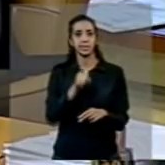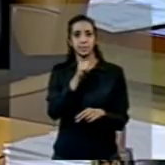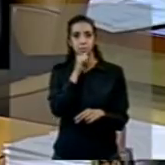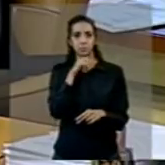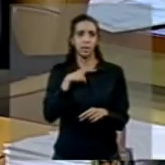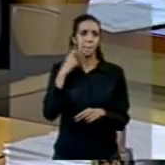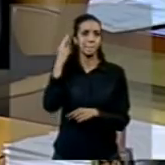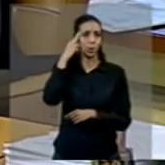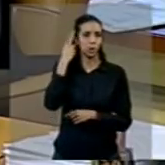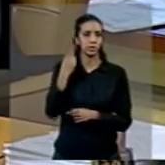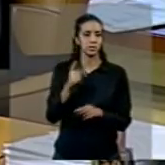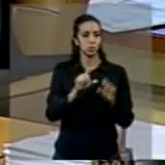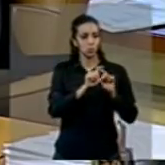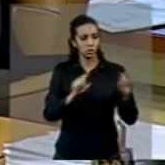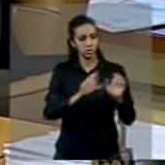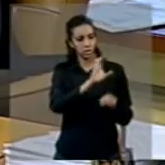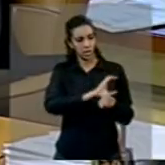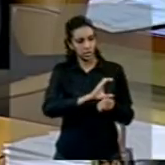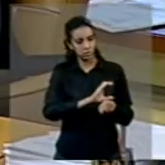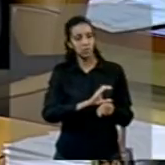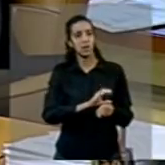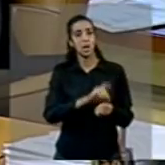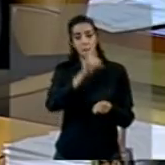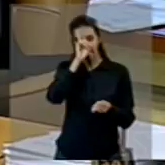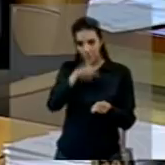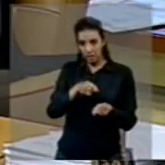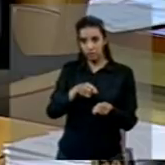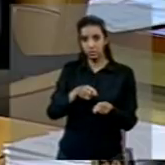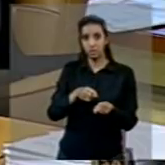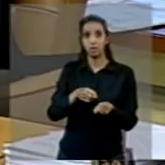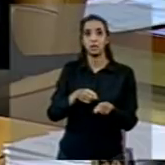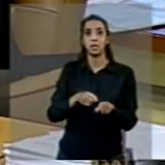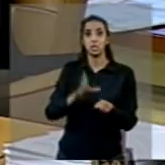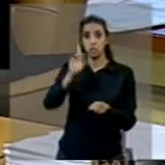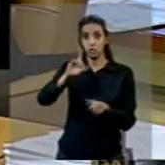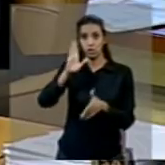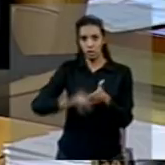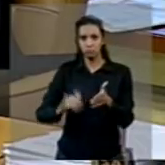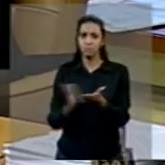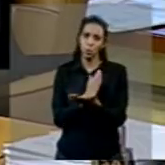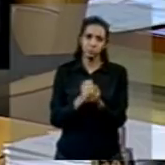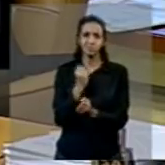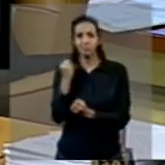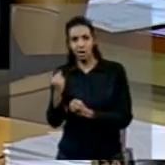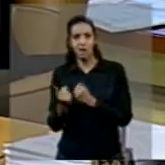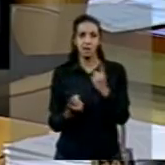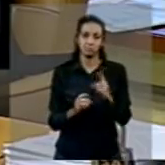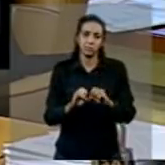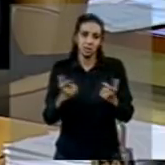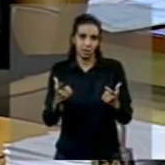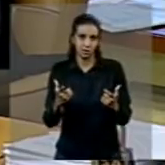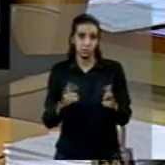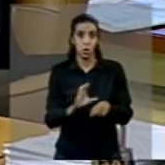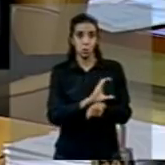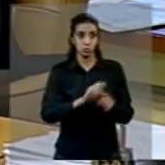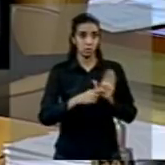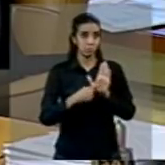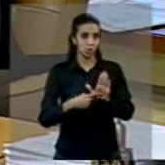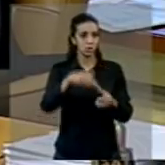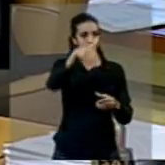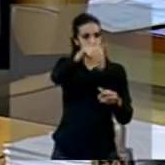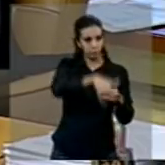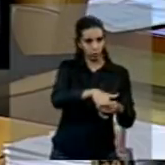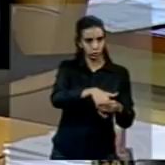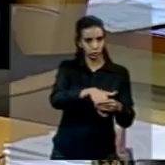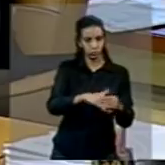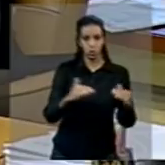o texto constitucional autoriza a suspensão desse direito. É o próprio texto da Constituição que equipara o voto como